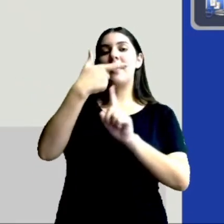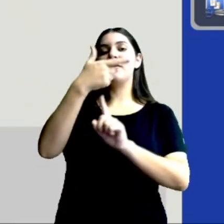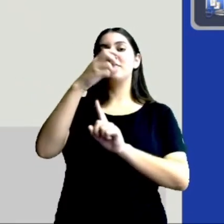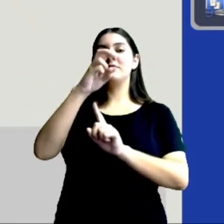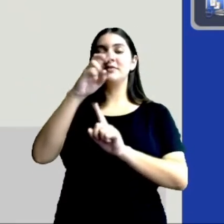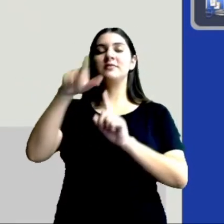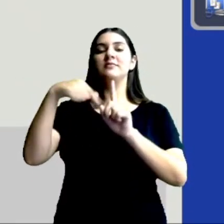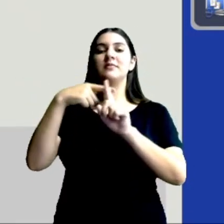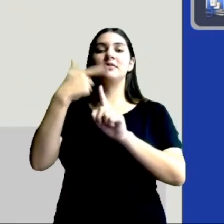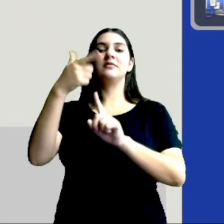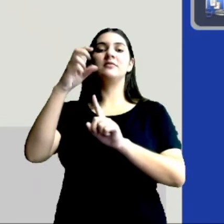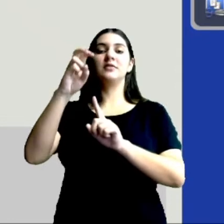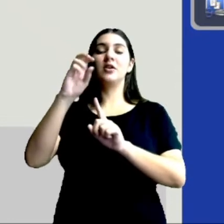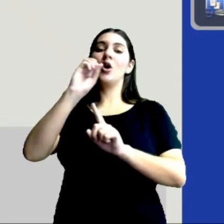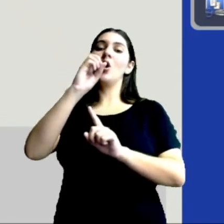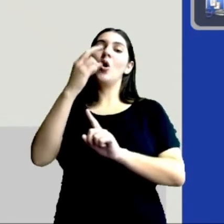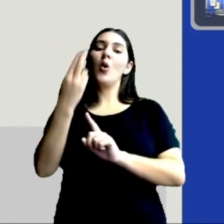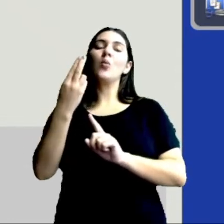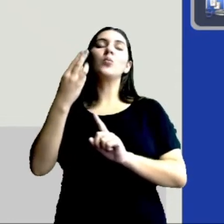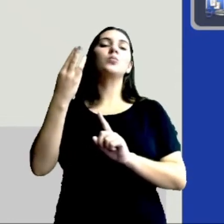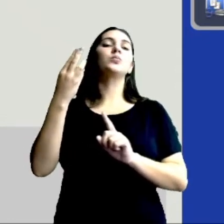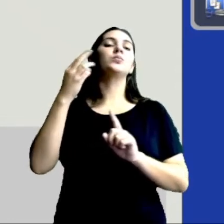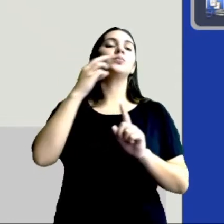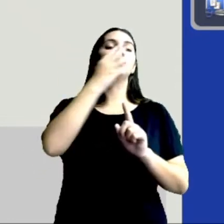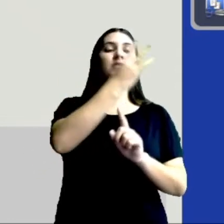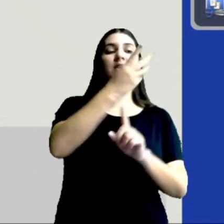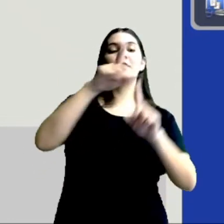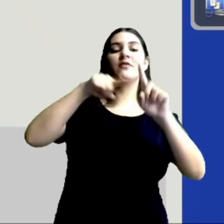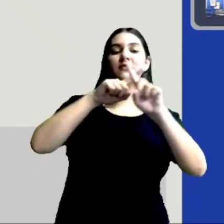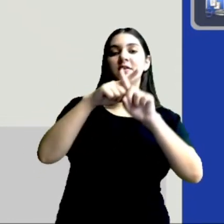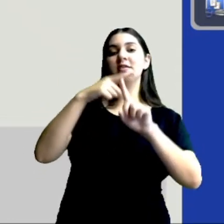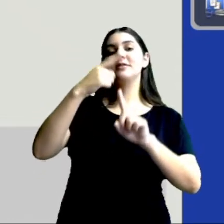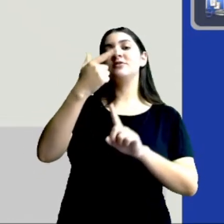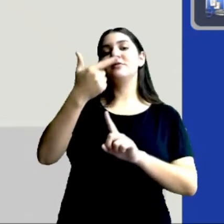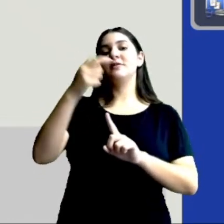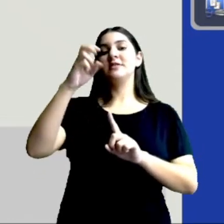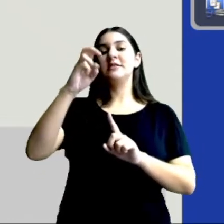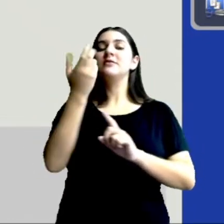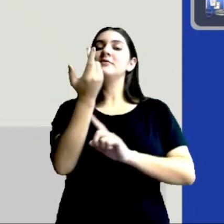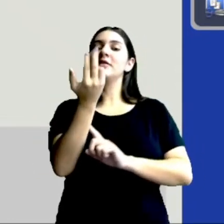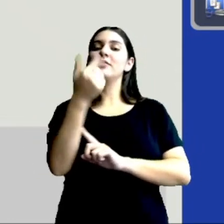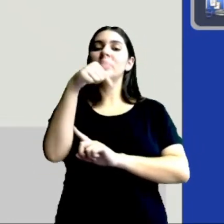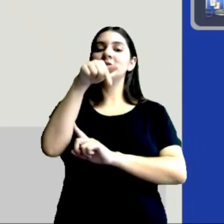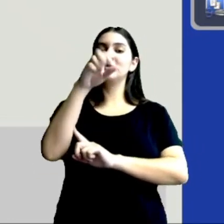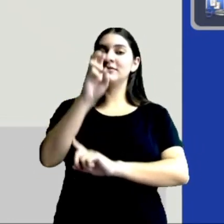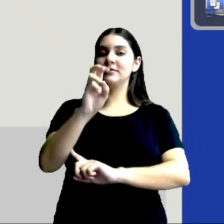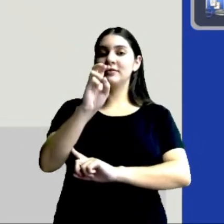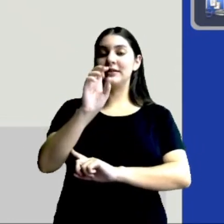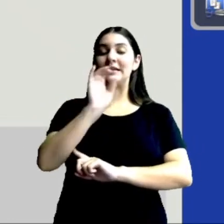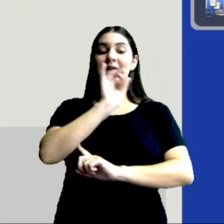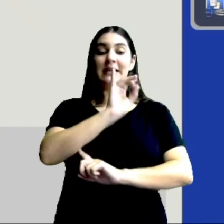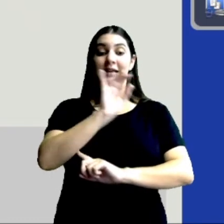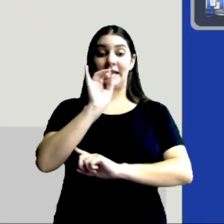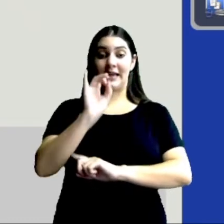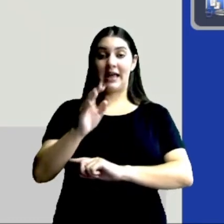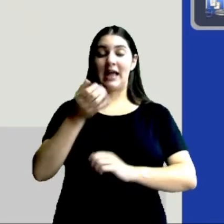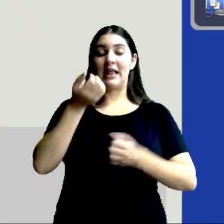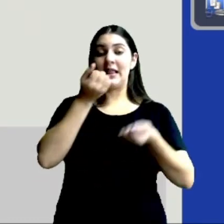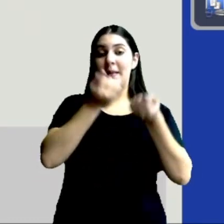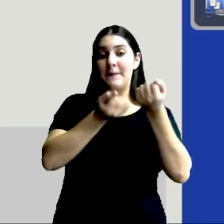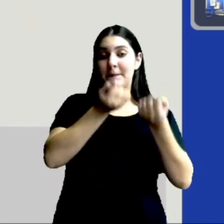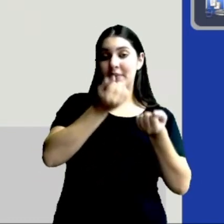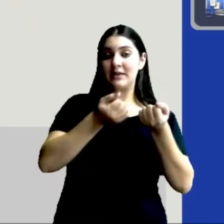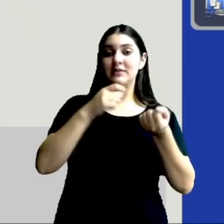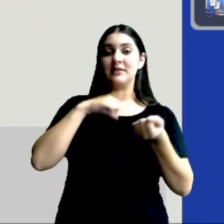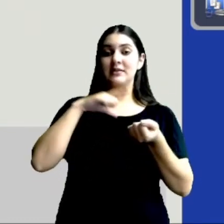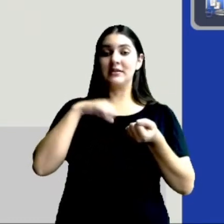3 vezes 25 chega em 75. Fato é, cada peso desse tem que ser 25 quilos, de